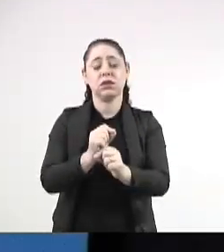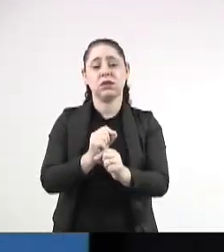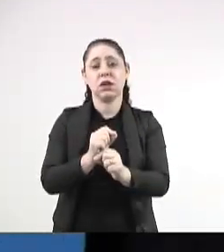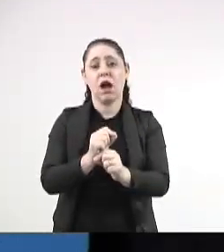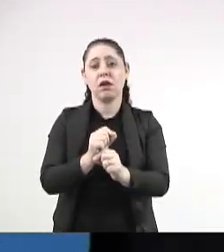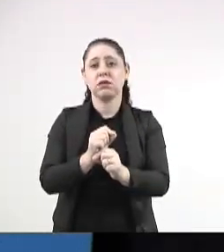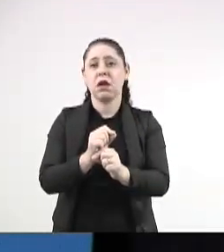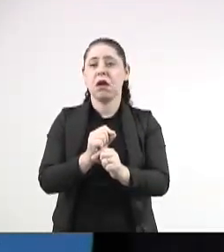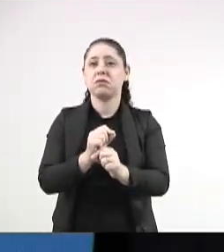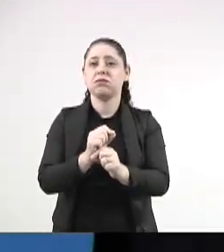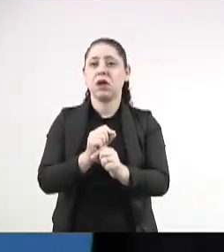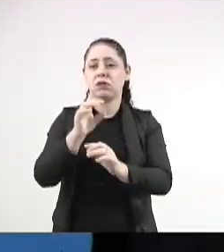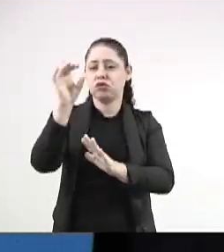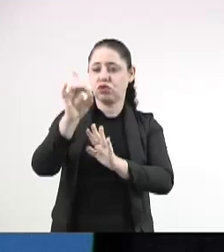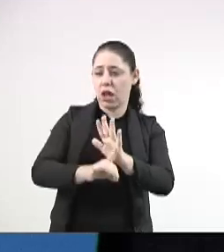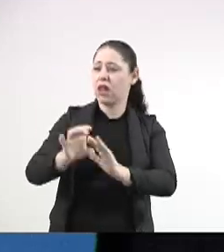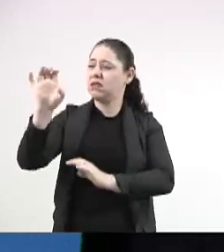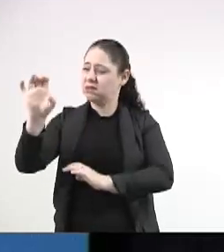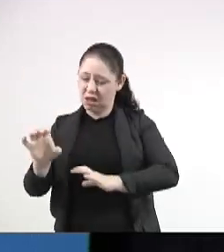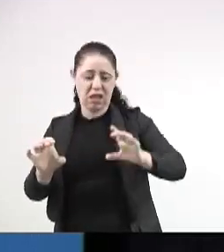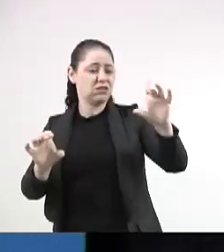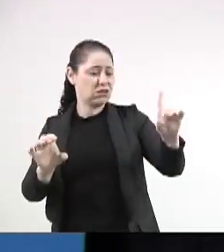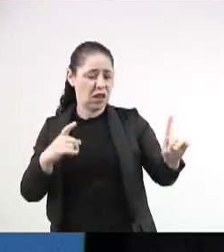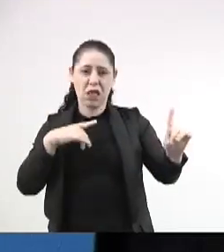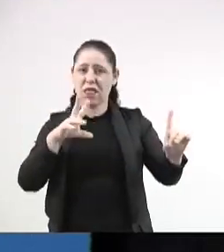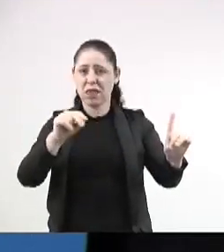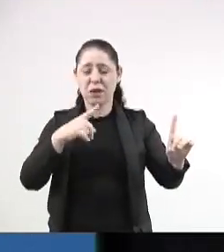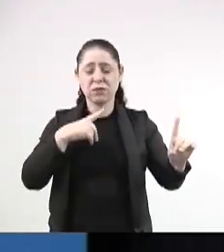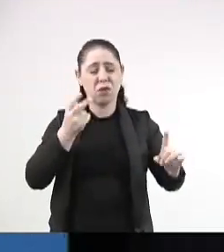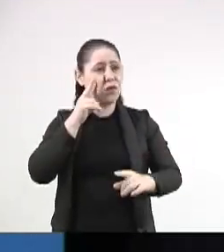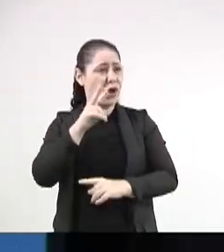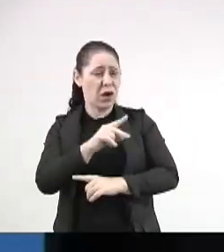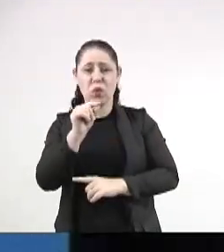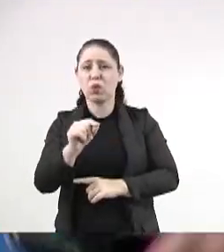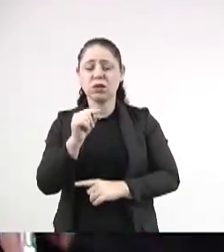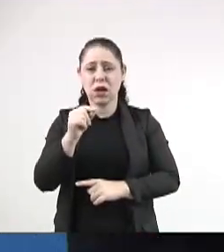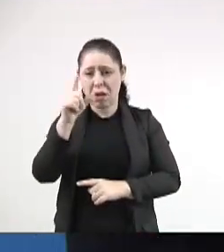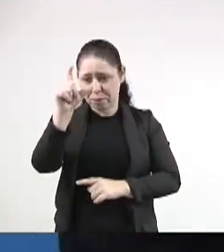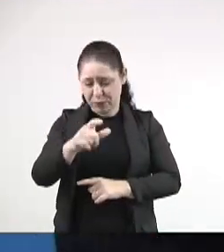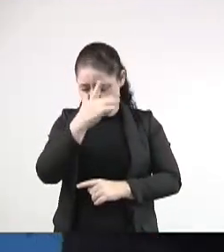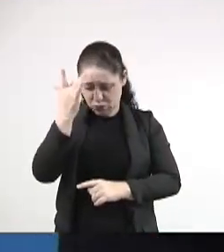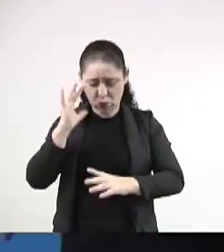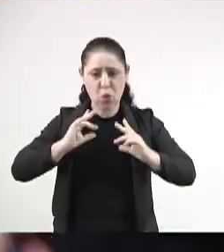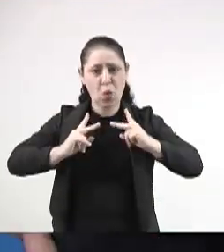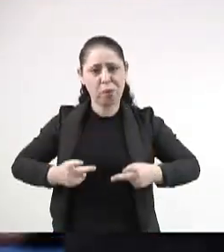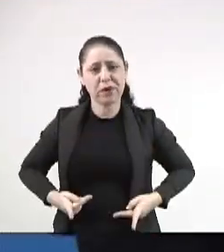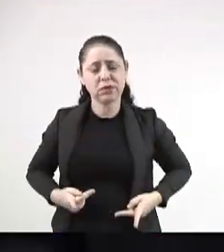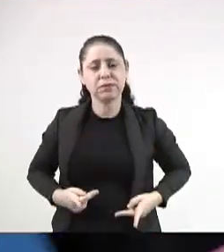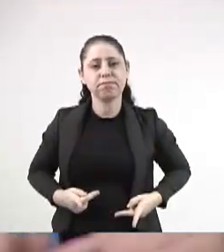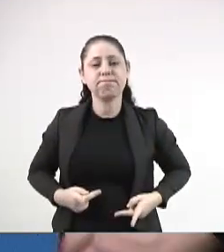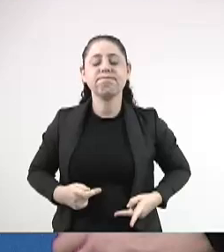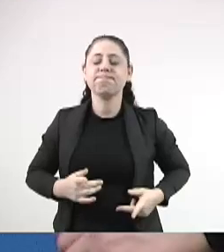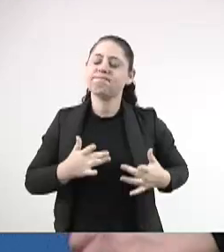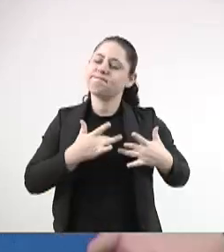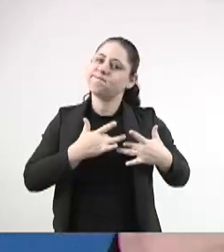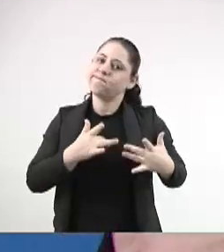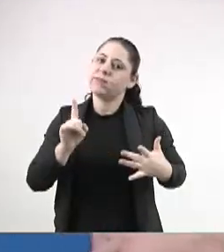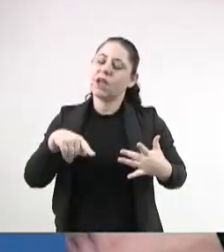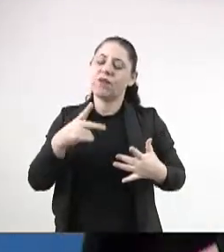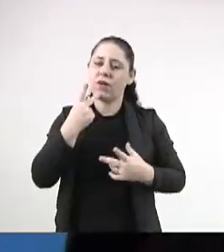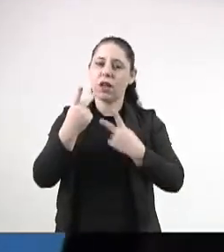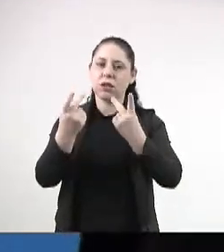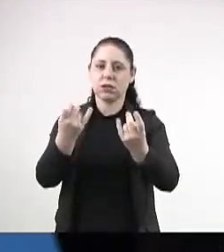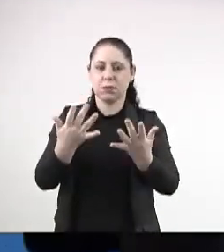bandeira política de direita ou de esquerda não seja capaz de enxergar o ser humano. E é isso que a gente está falando